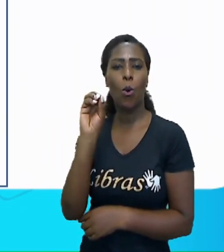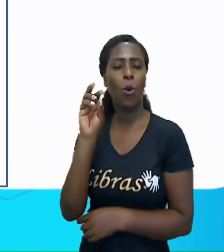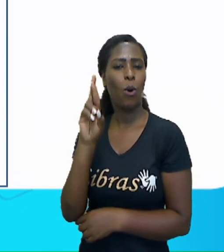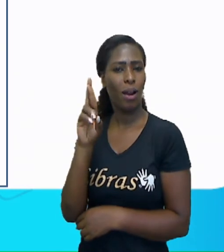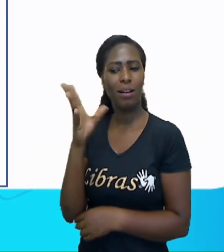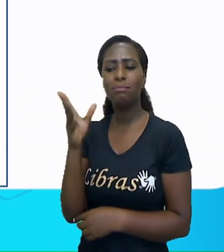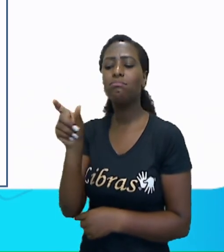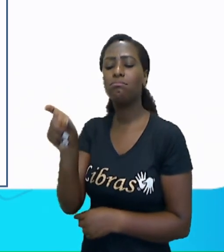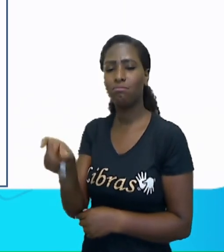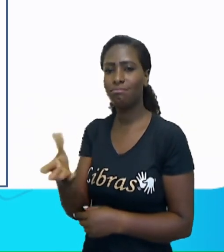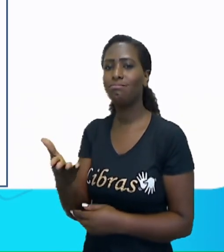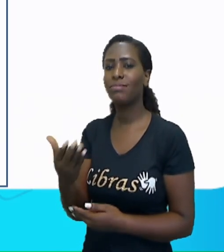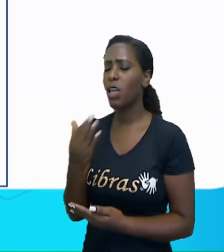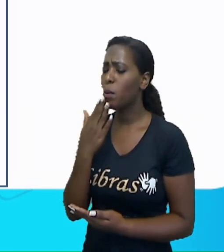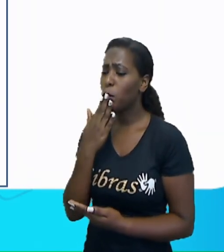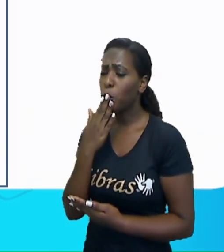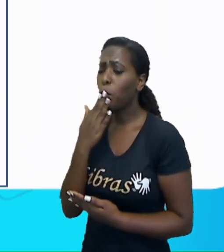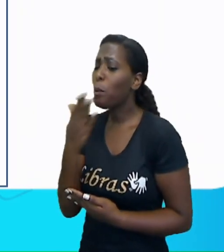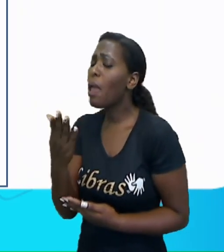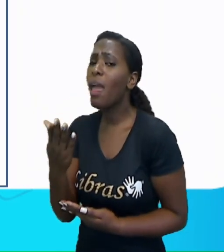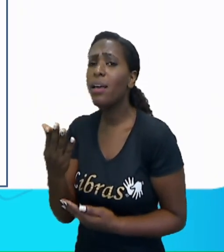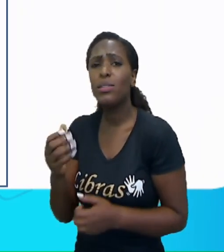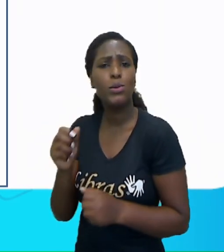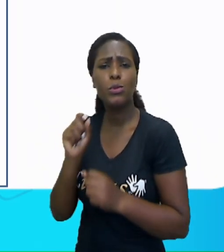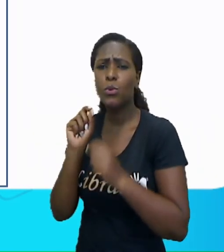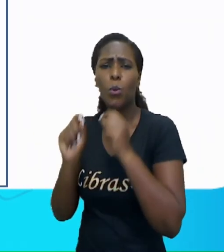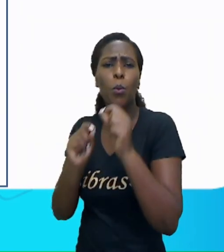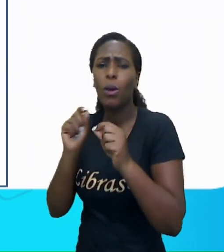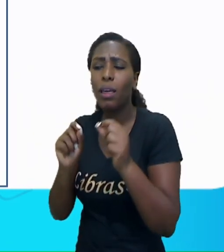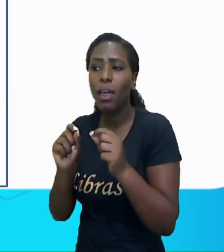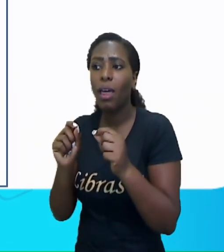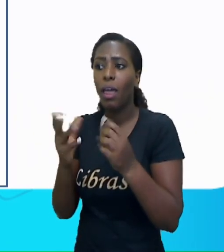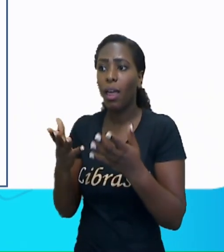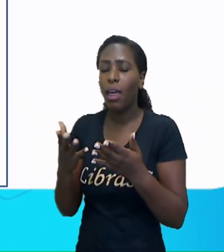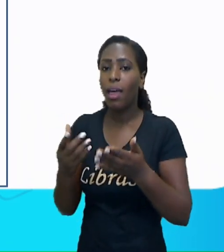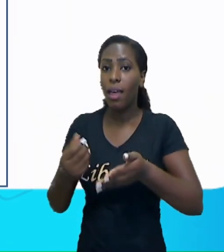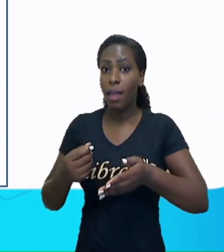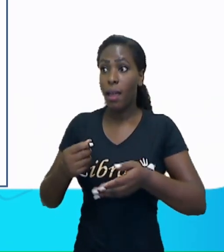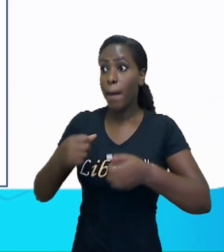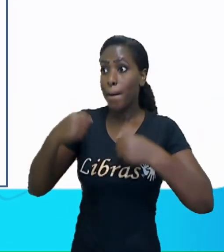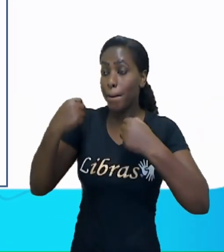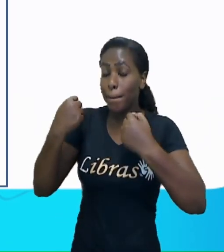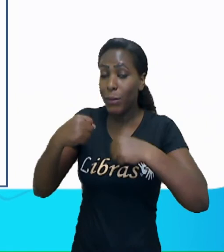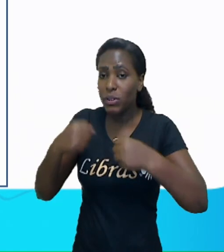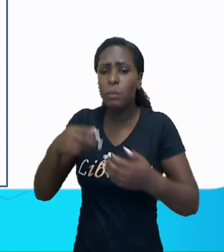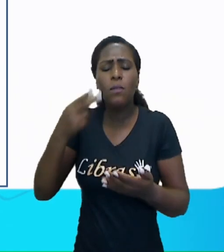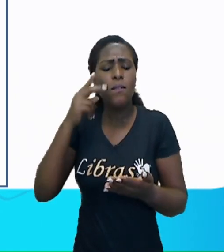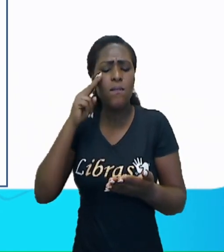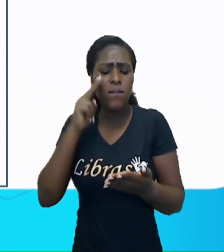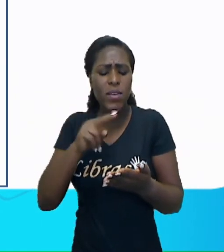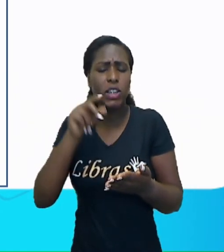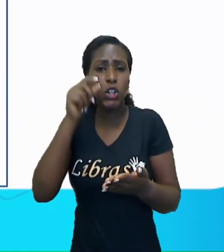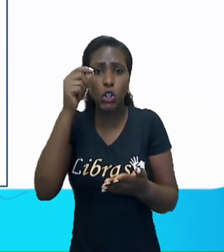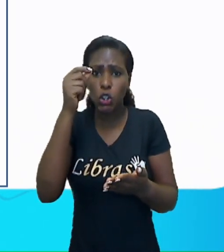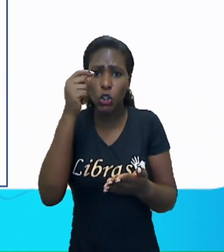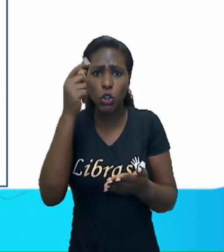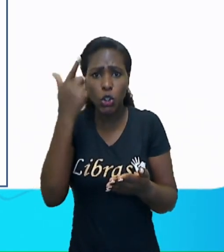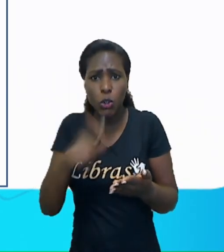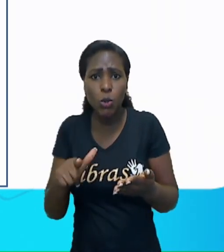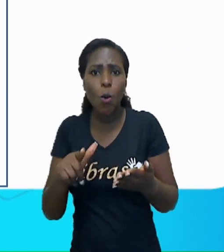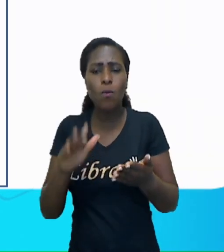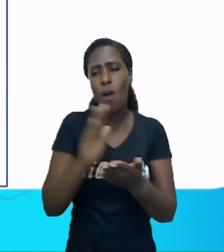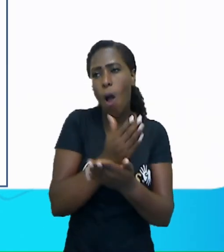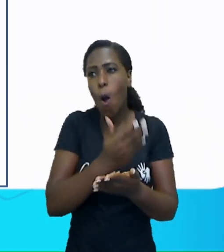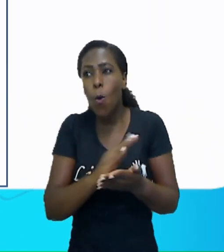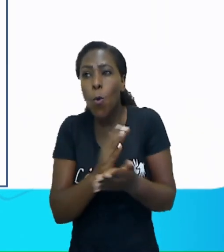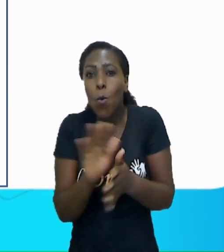de que possamos conferir algumas vendas realizadas. Então aqui, ó,